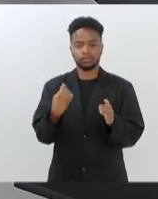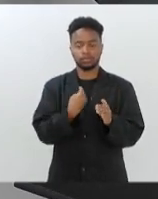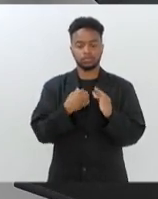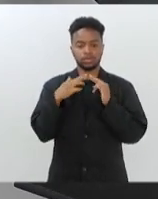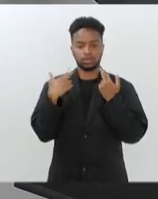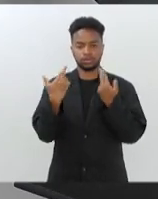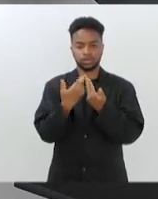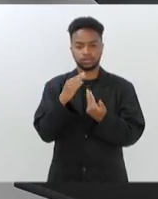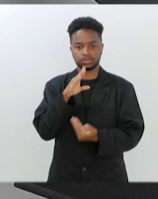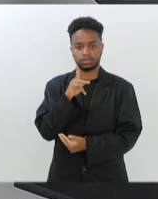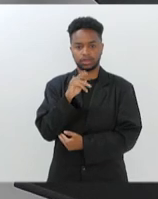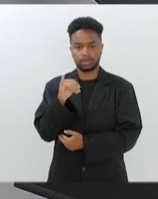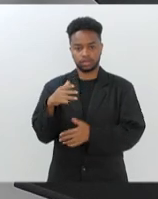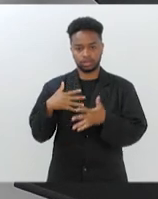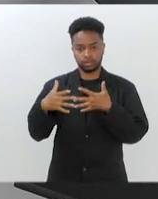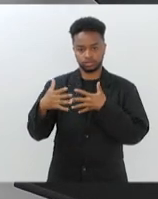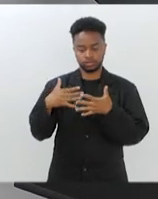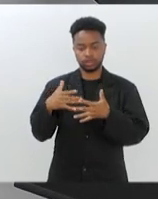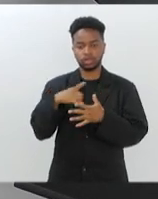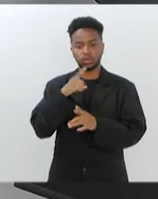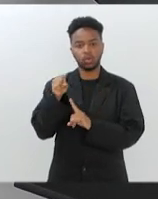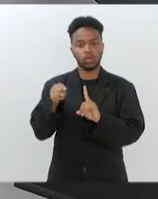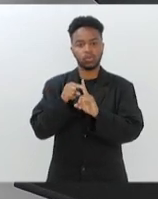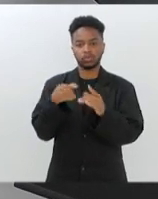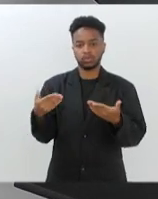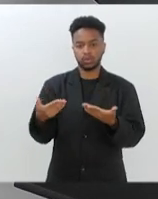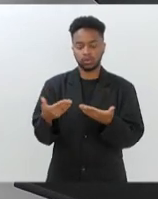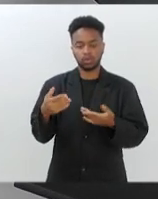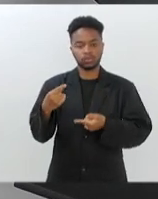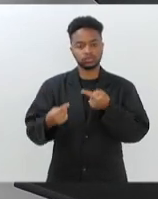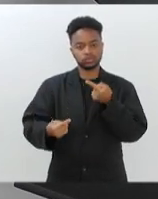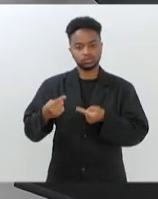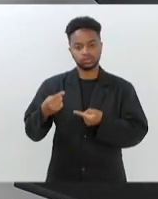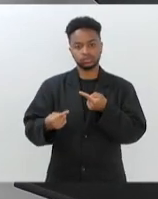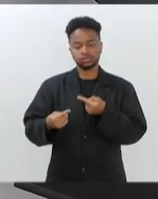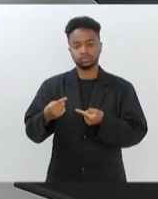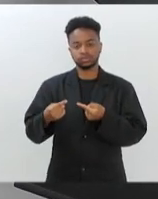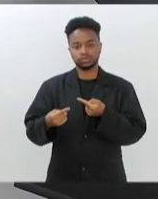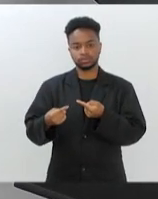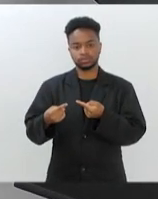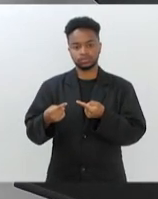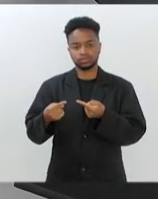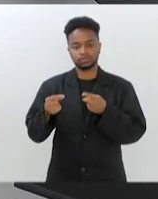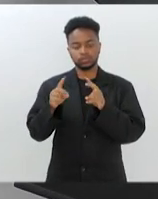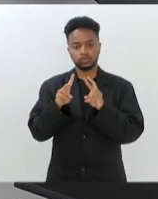CPI da Transparência que tem por finalidade tratar